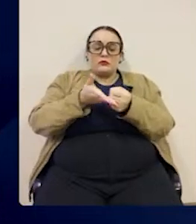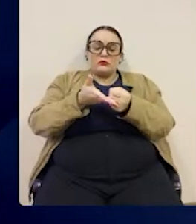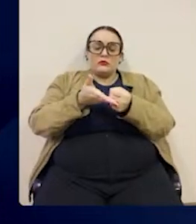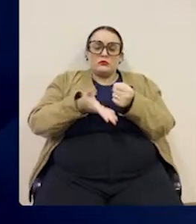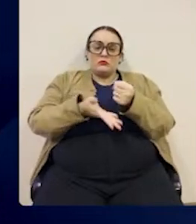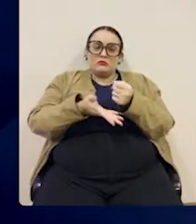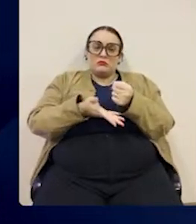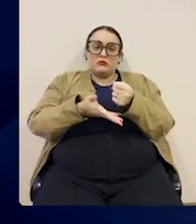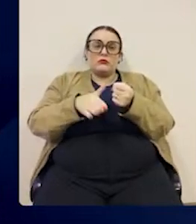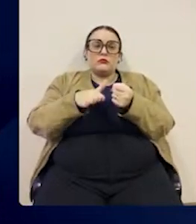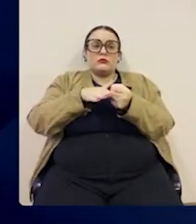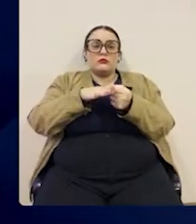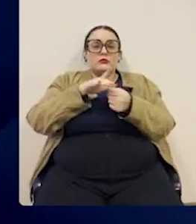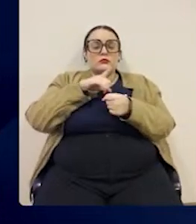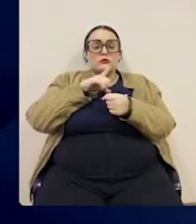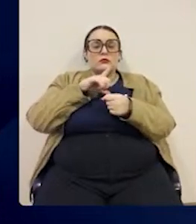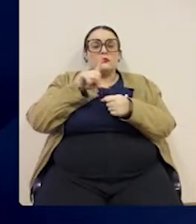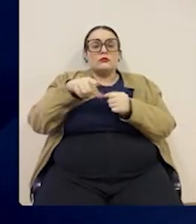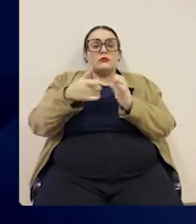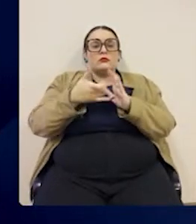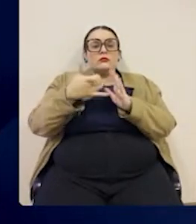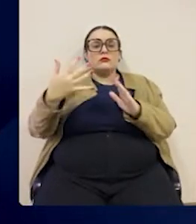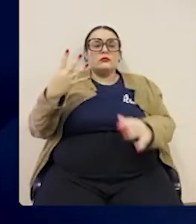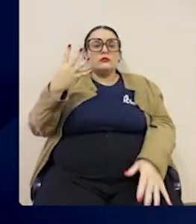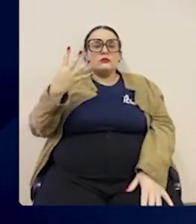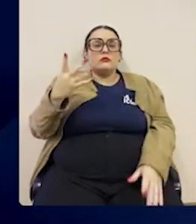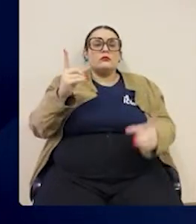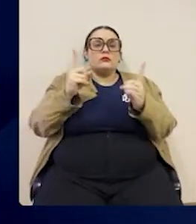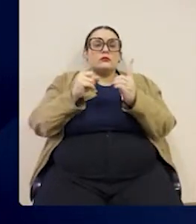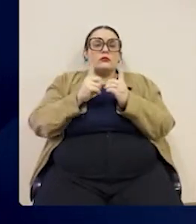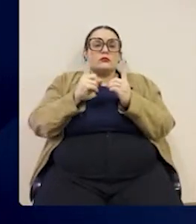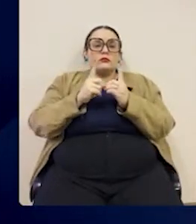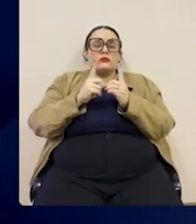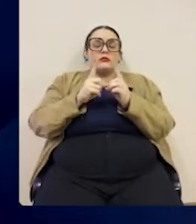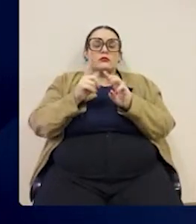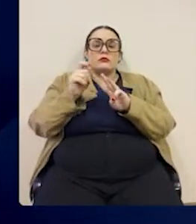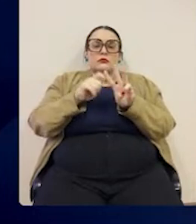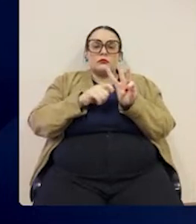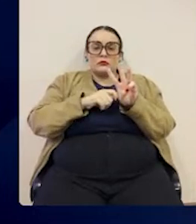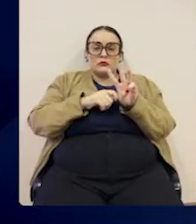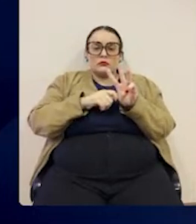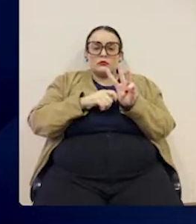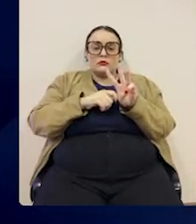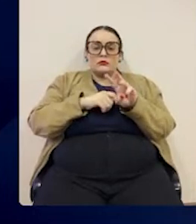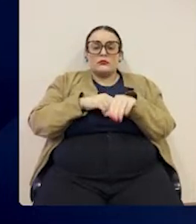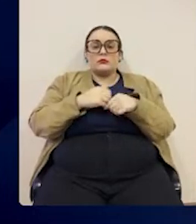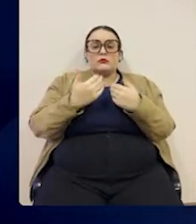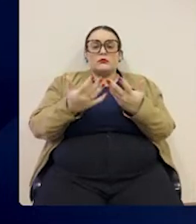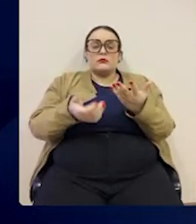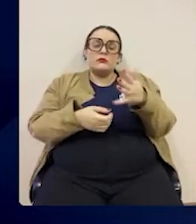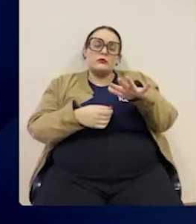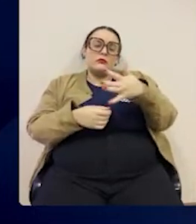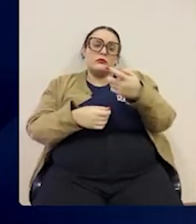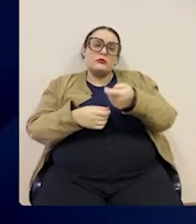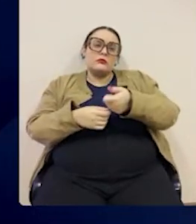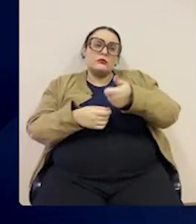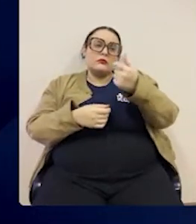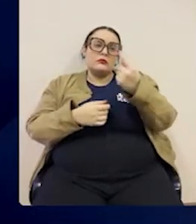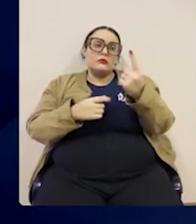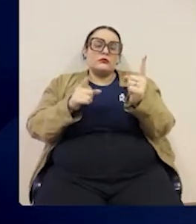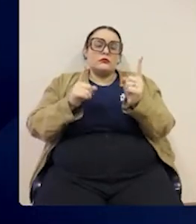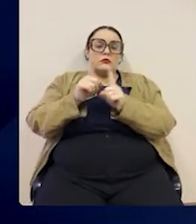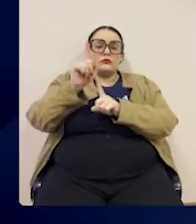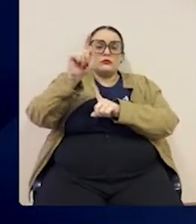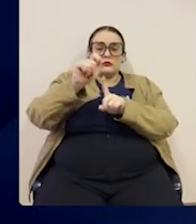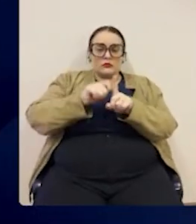um número de 4 atendimentos em 3 meses, né? Ou seja, mais ou menos ali quase um atendimento no